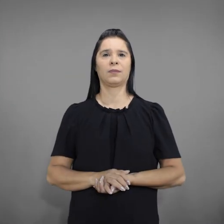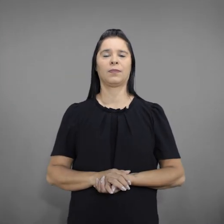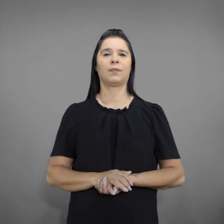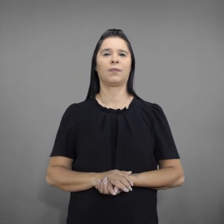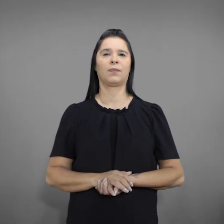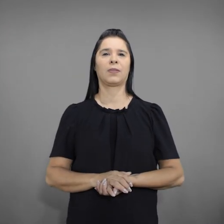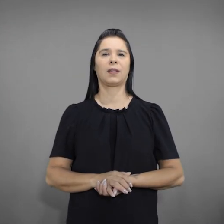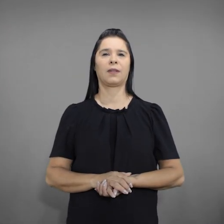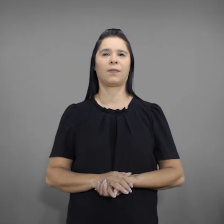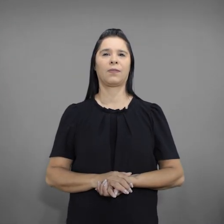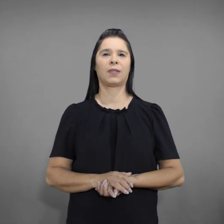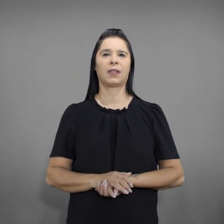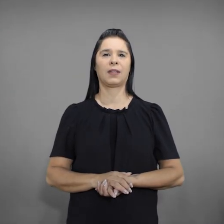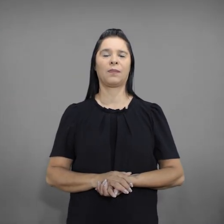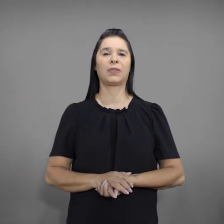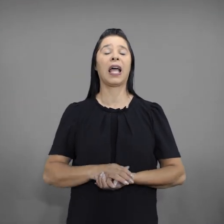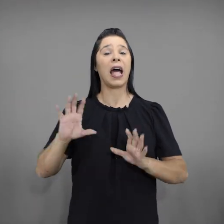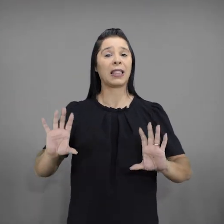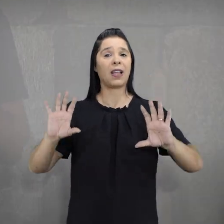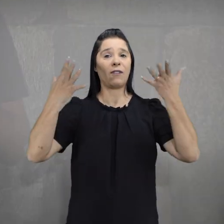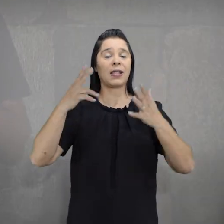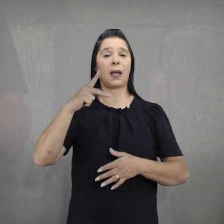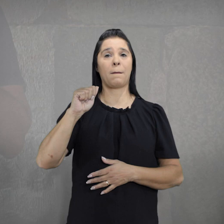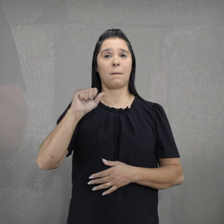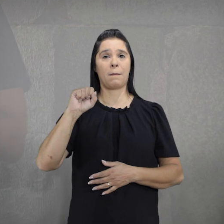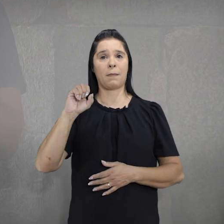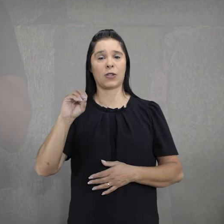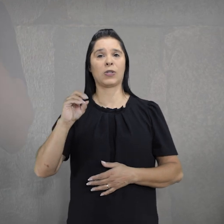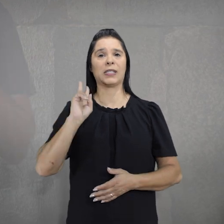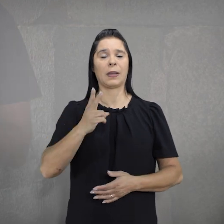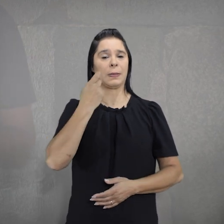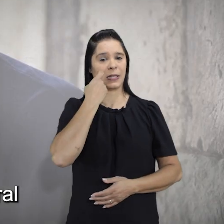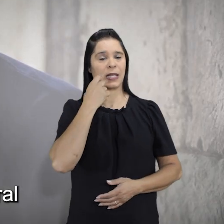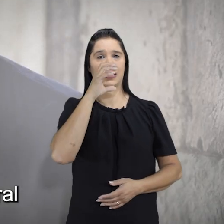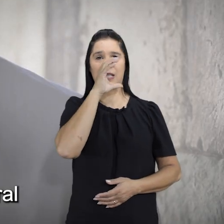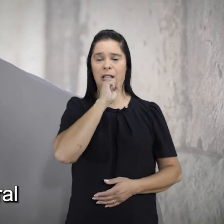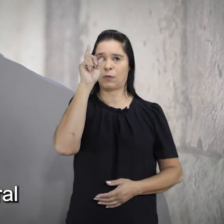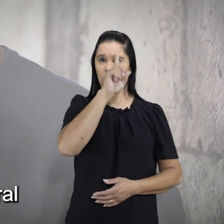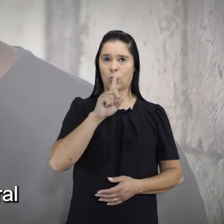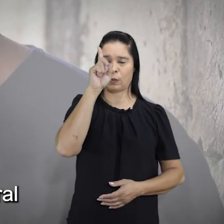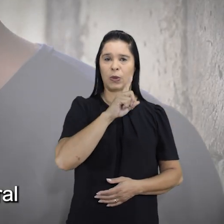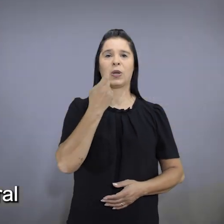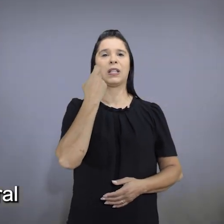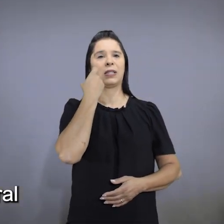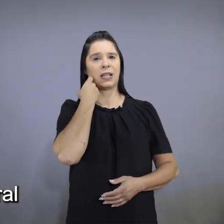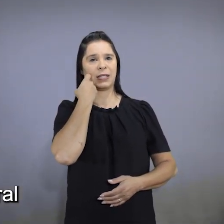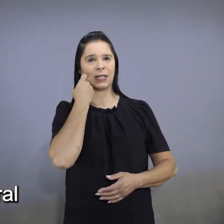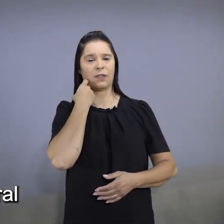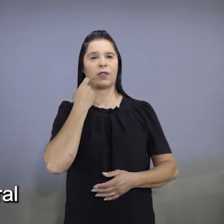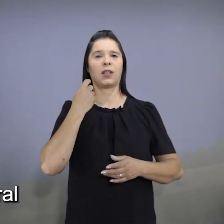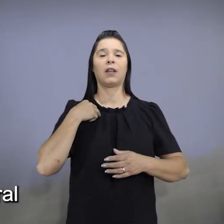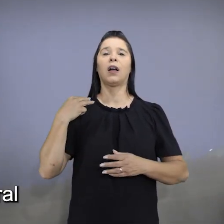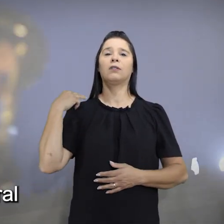O combate é o seguinte, na festa de Passos, né? Aí ele ocorre sexta, sábado e domingo. Então, na sexta-feira, a